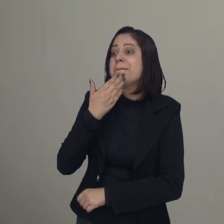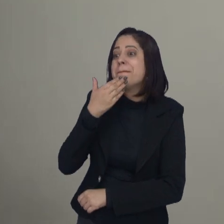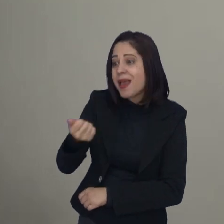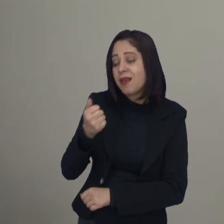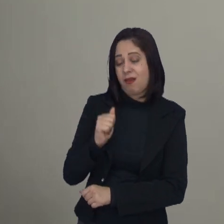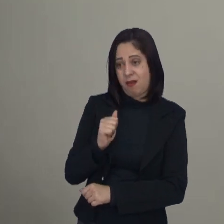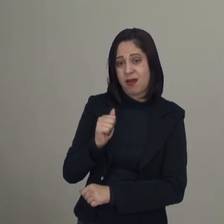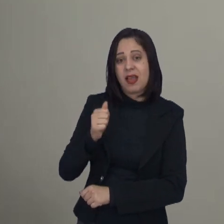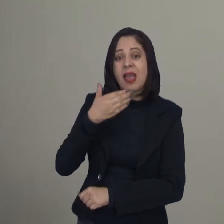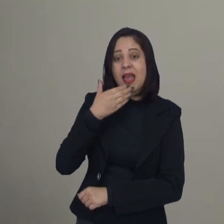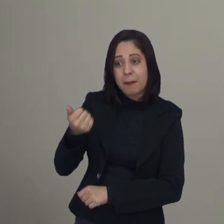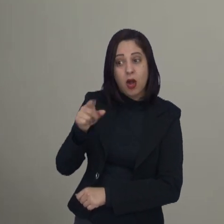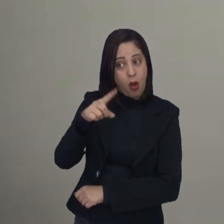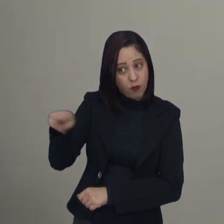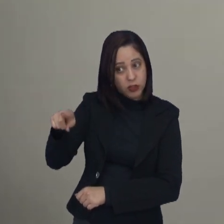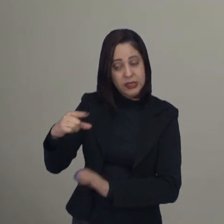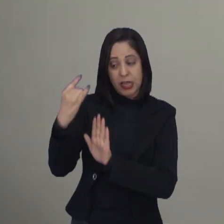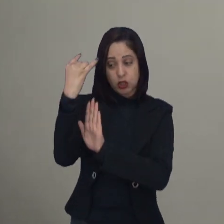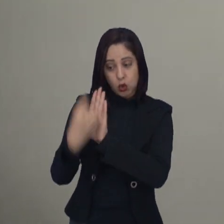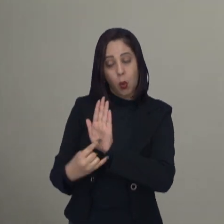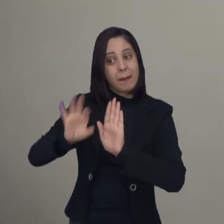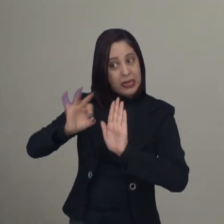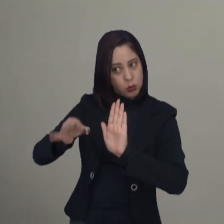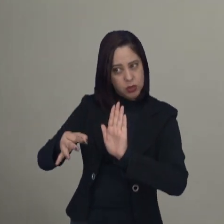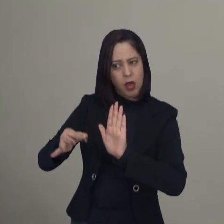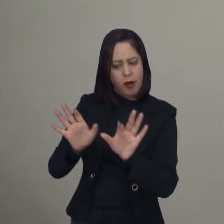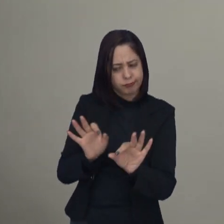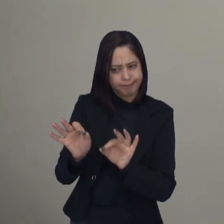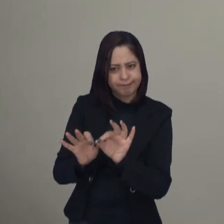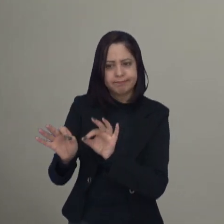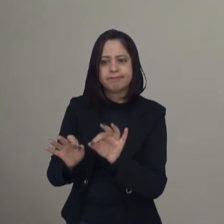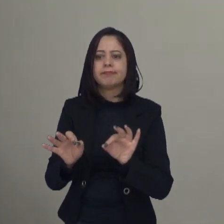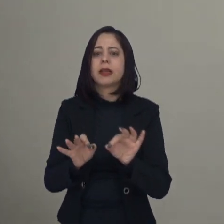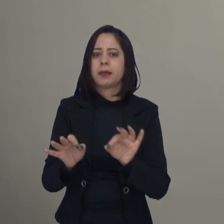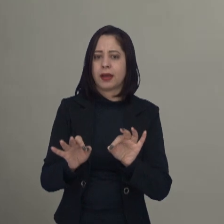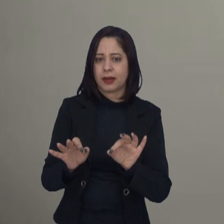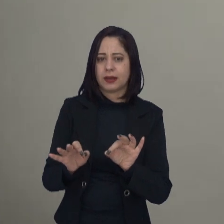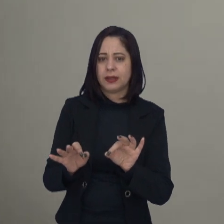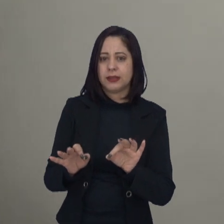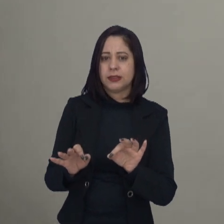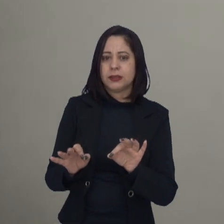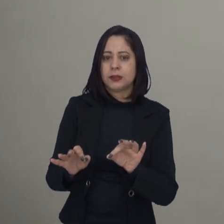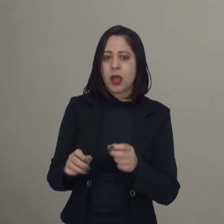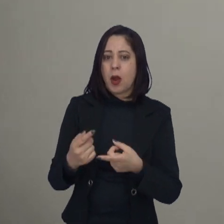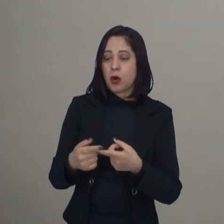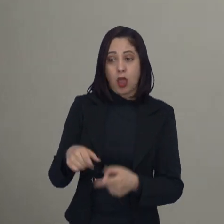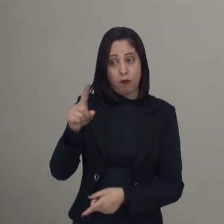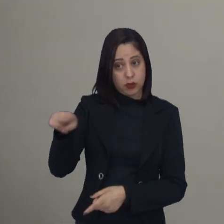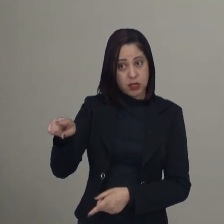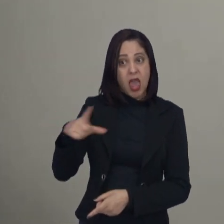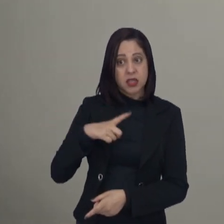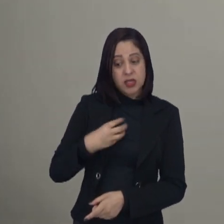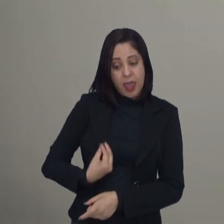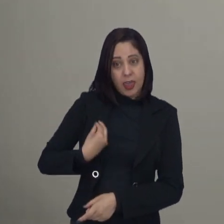vocês estarem munidos aí de uma segurança exatamente, de ter tudo declarado, porque são pessoas que têm uma vida muito exposta.